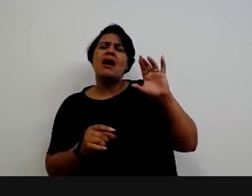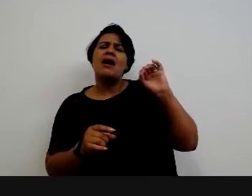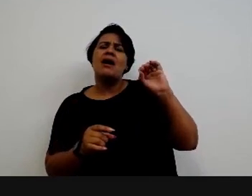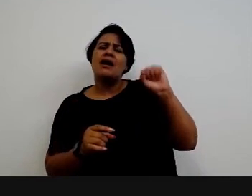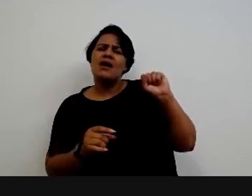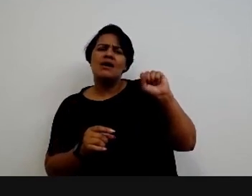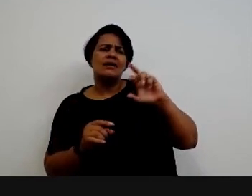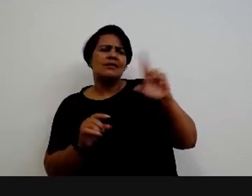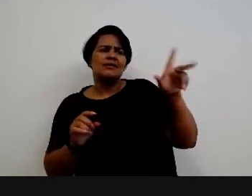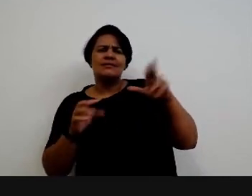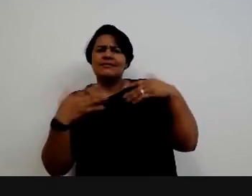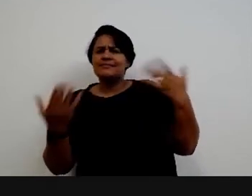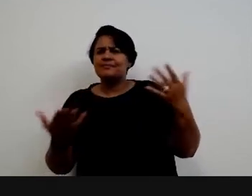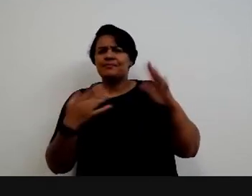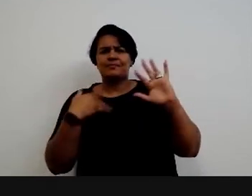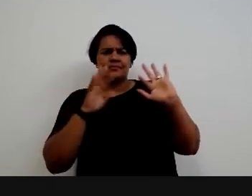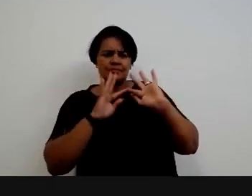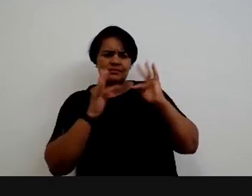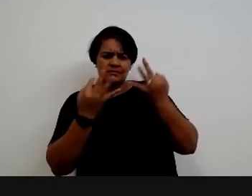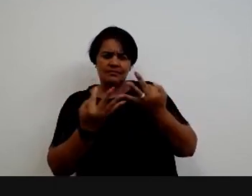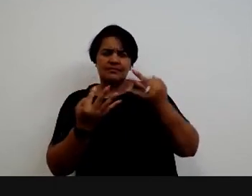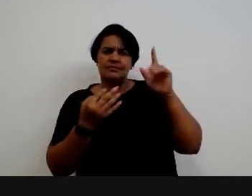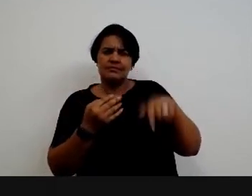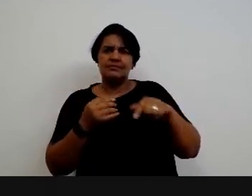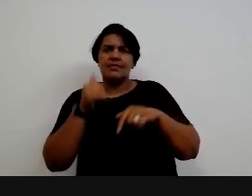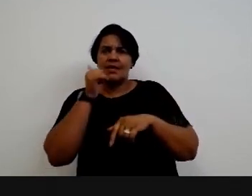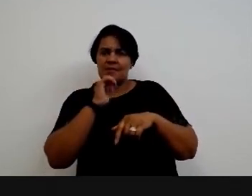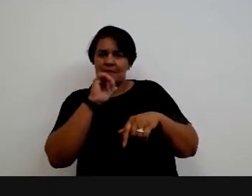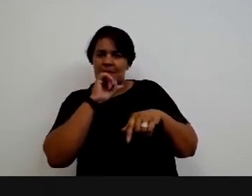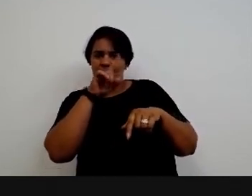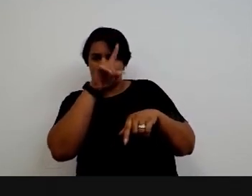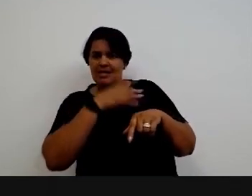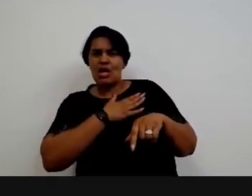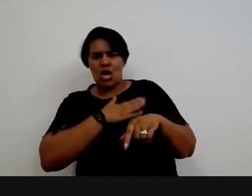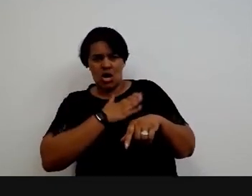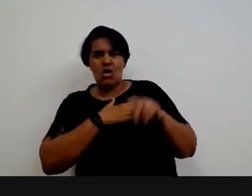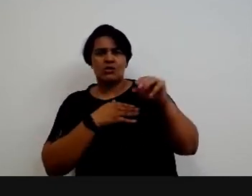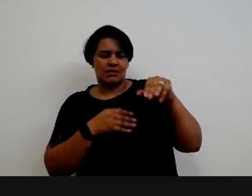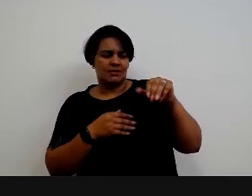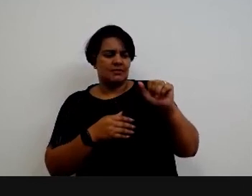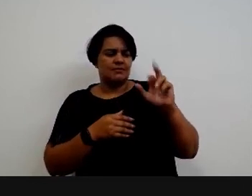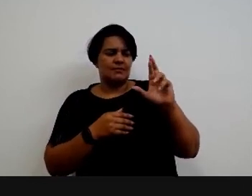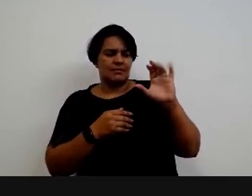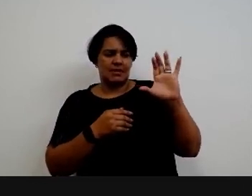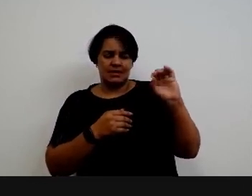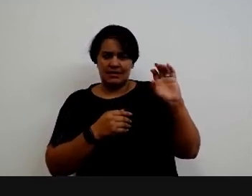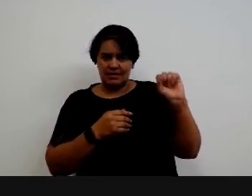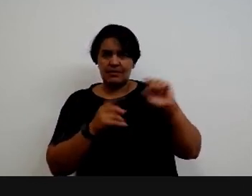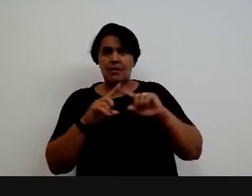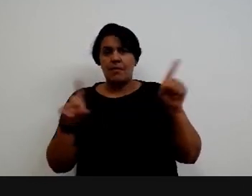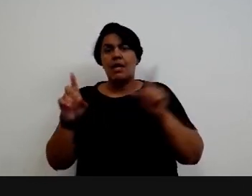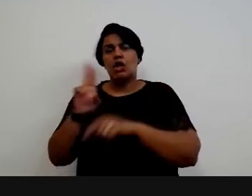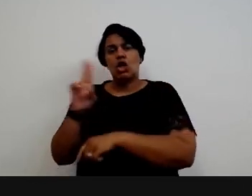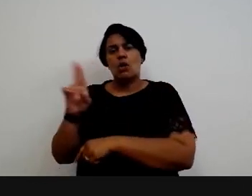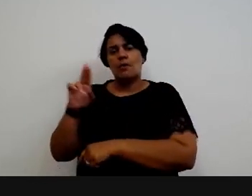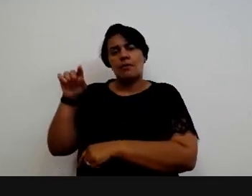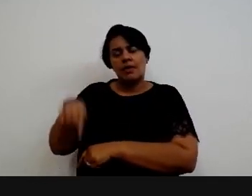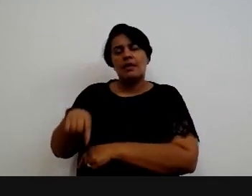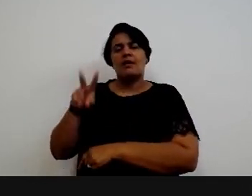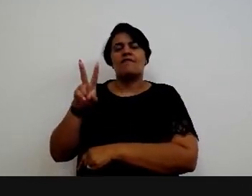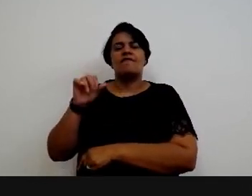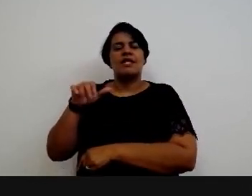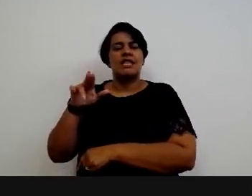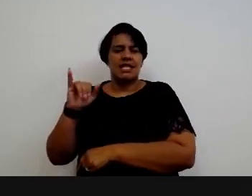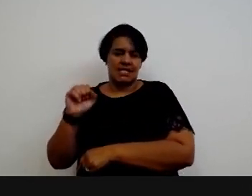de Marcos, né? A forma como minha família acaba me chamando. Então, minha mãe tá feliz lá, porque como ela me chama. Mas as pessoas... Normalmente eu acabo usando mais o Marcos,